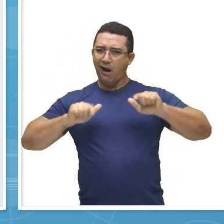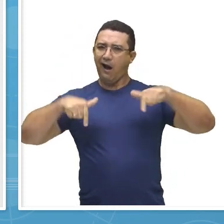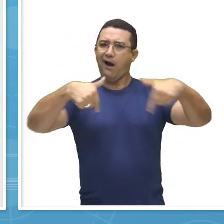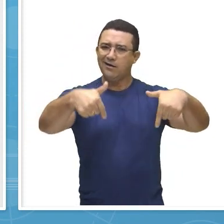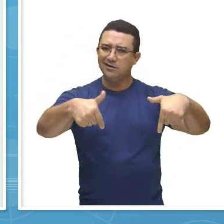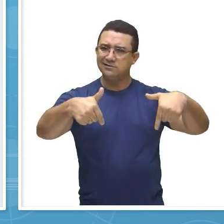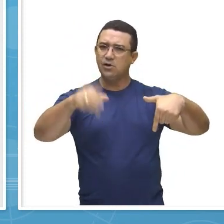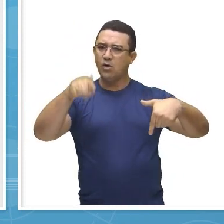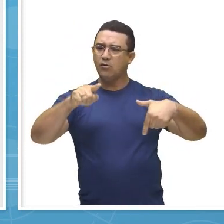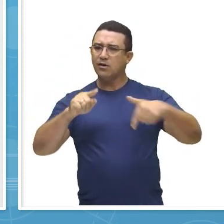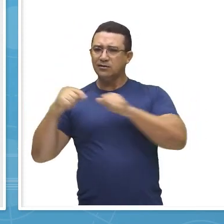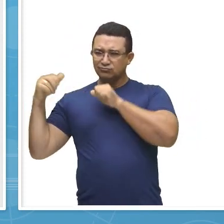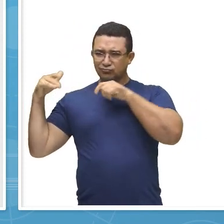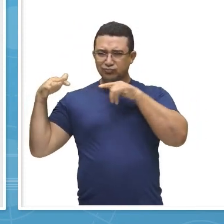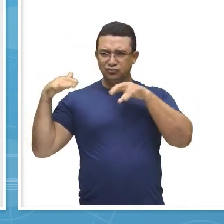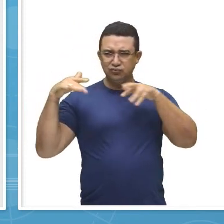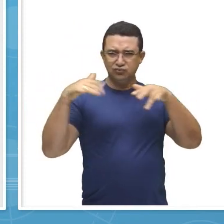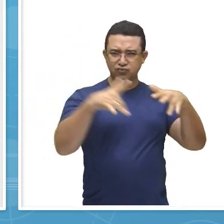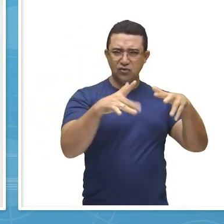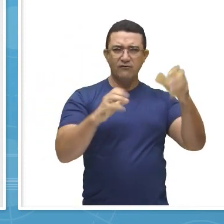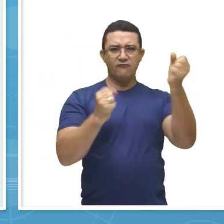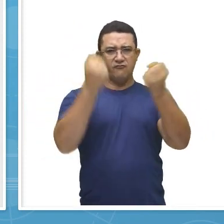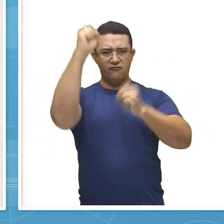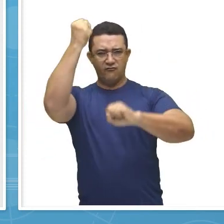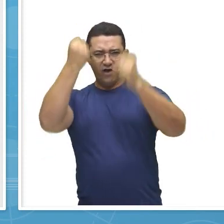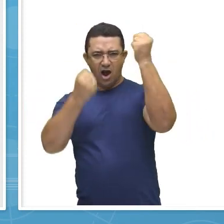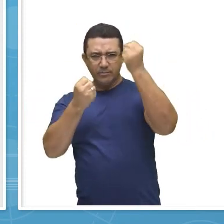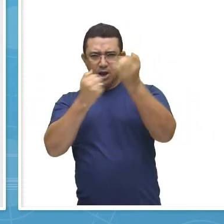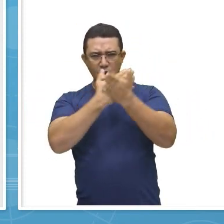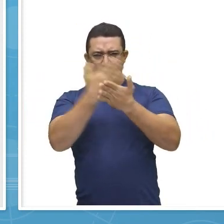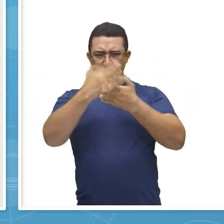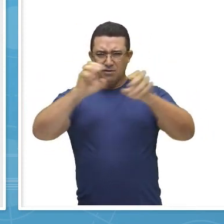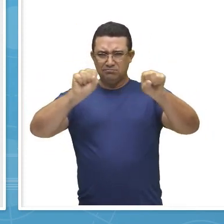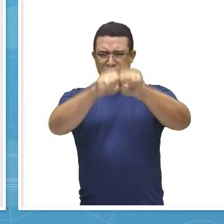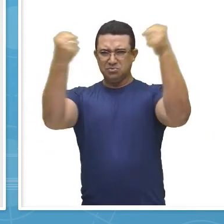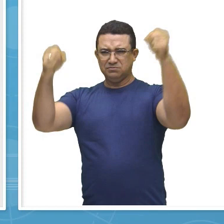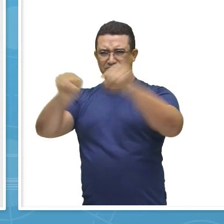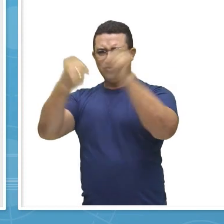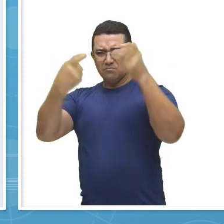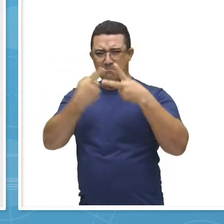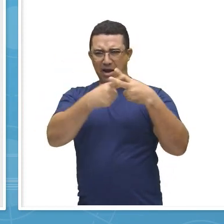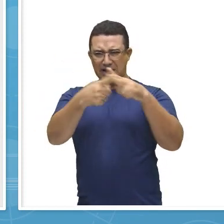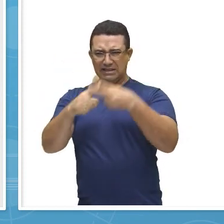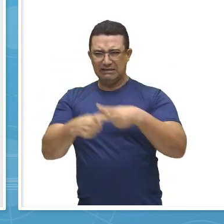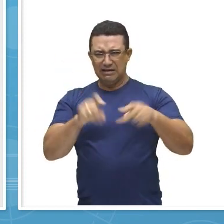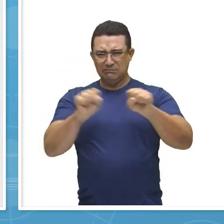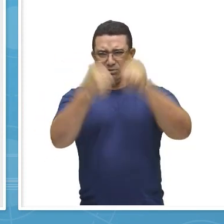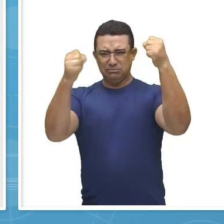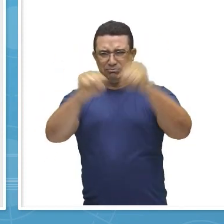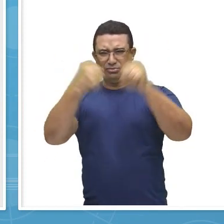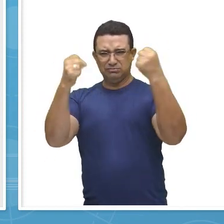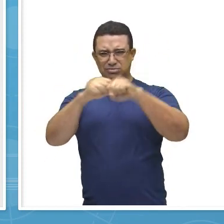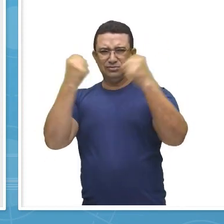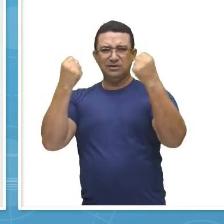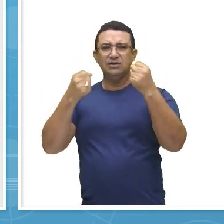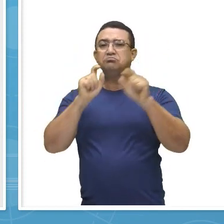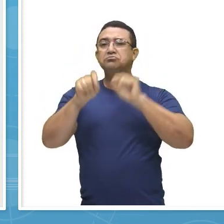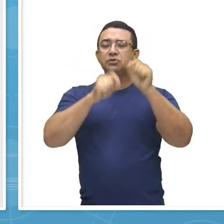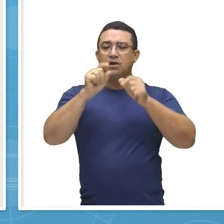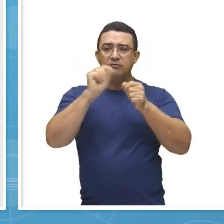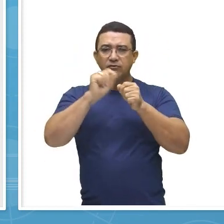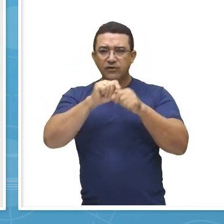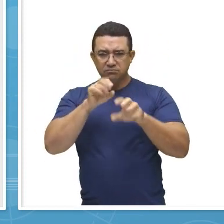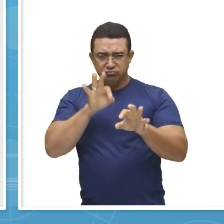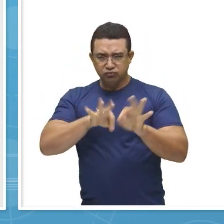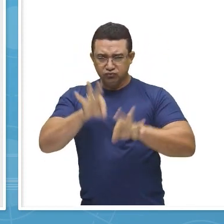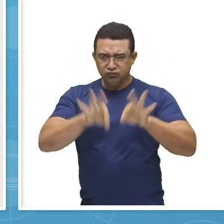em invadir uma indústria têxtil e promover a destruição das máquinas que produziam as mercadorias. Gente,